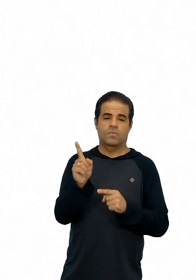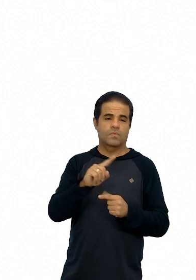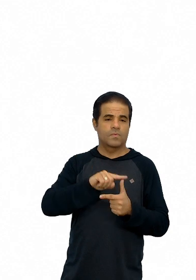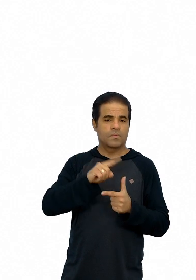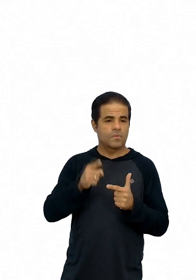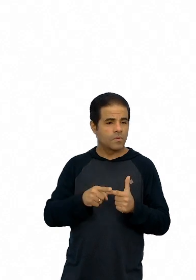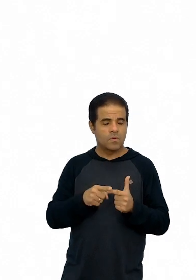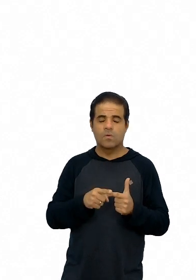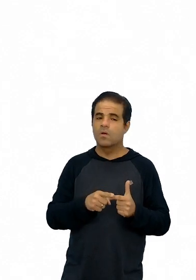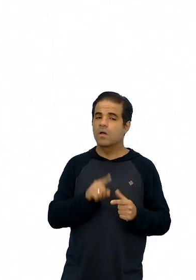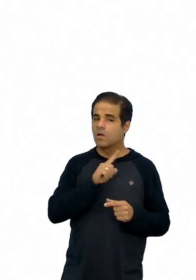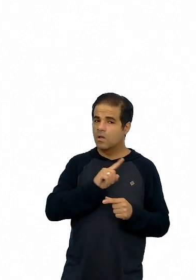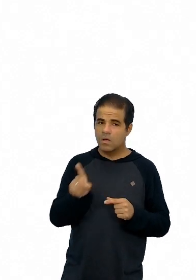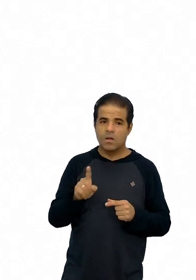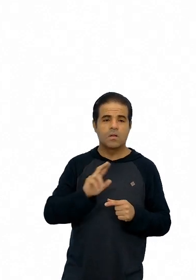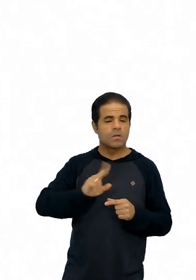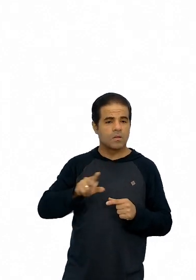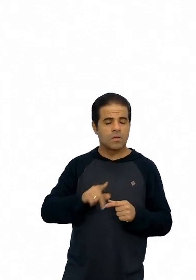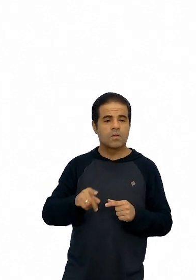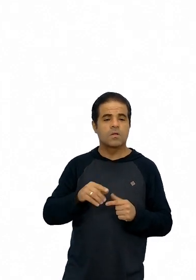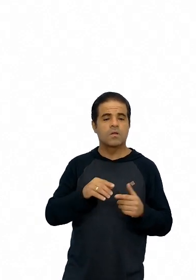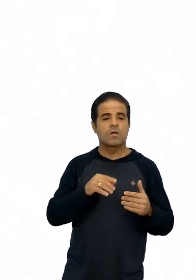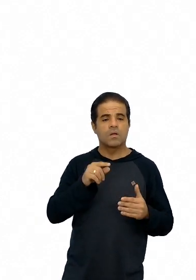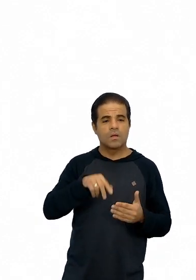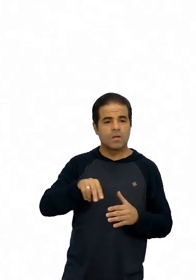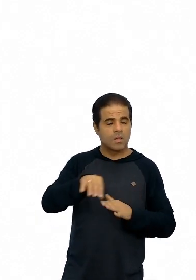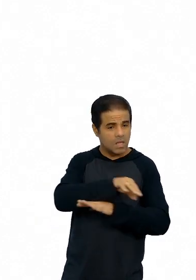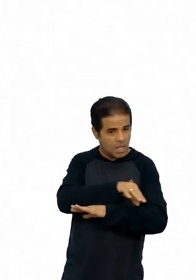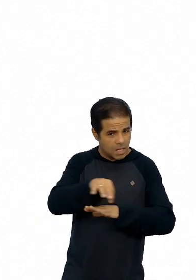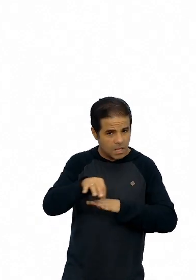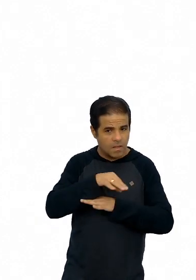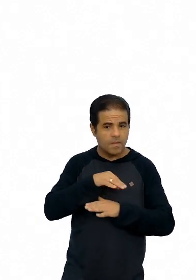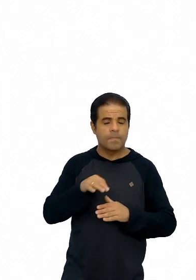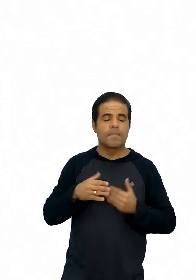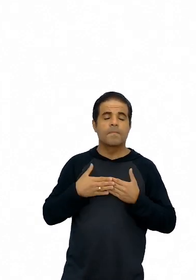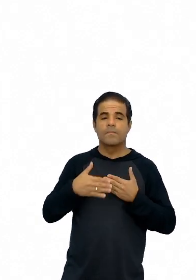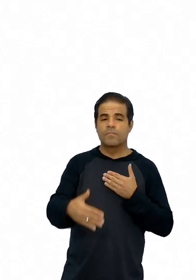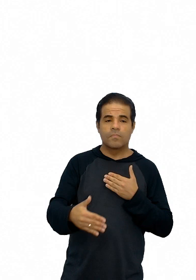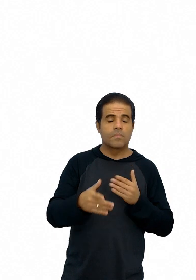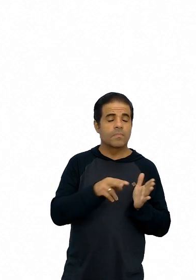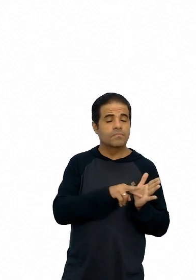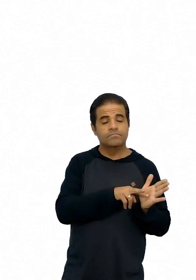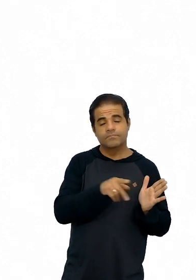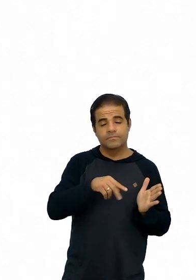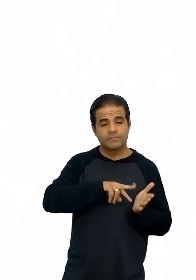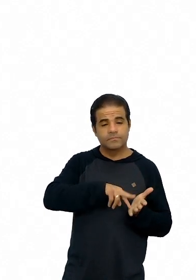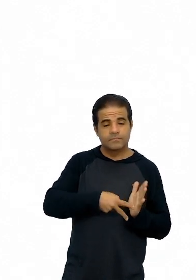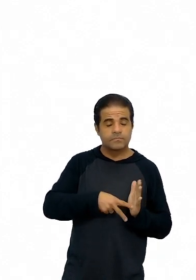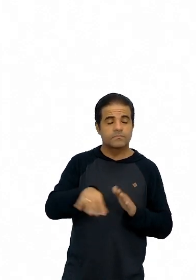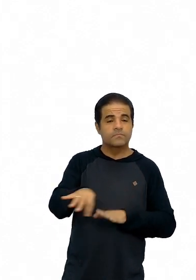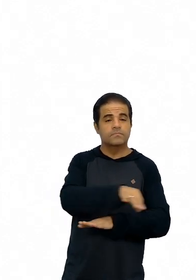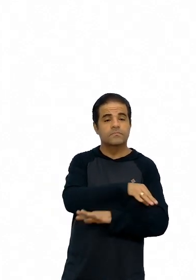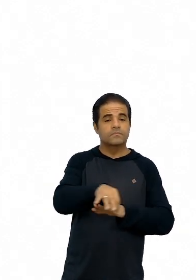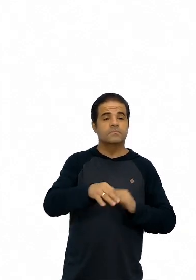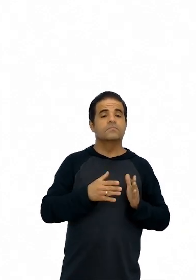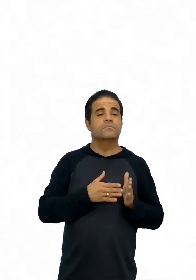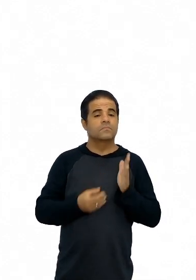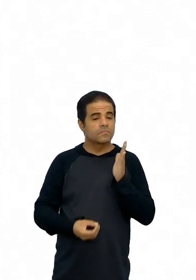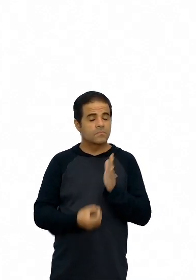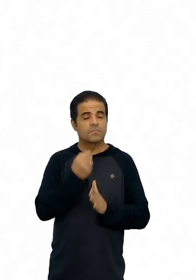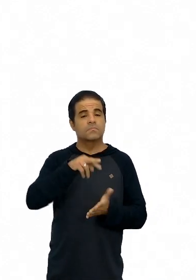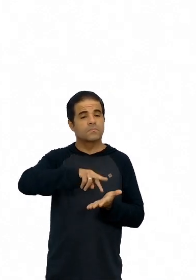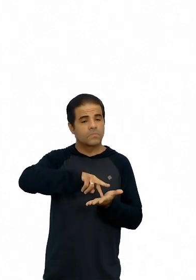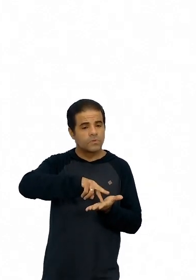ângulo, o segmento de reta sempre vai estar na posição horizontal, e aí eu passo um traço para formar o